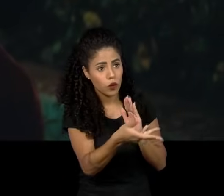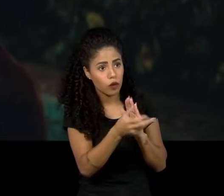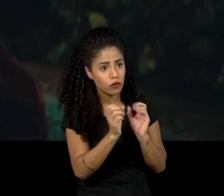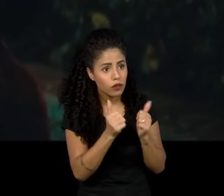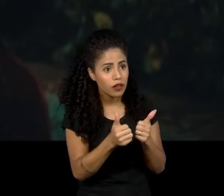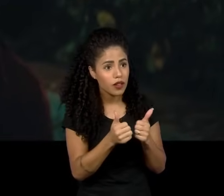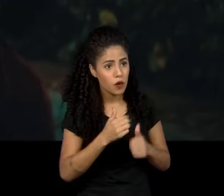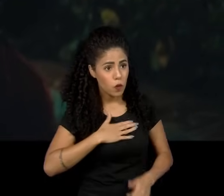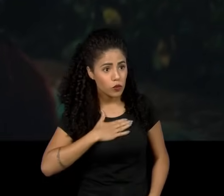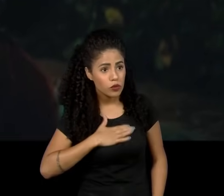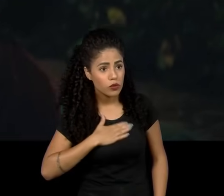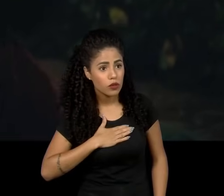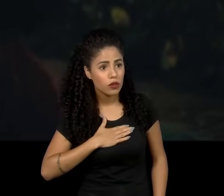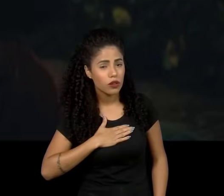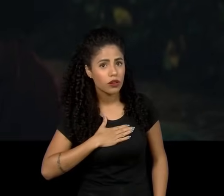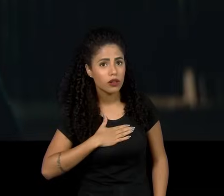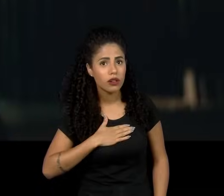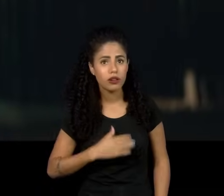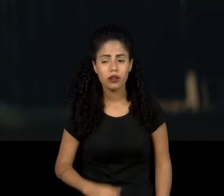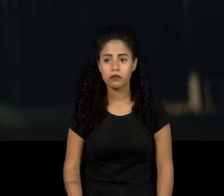Você gostou?